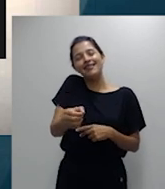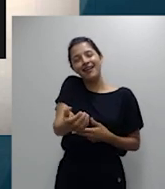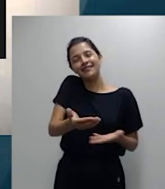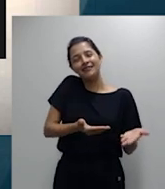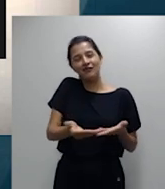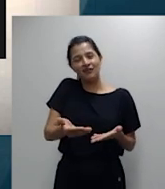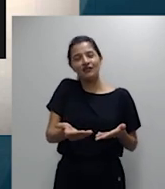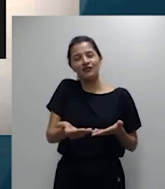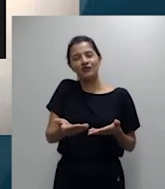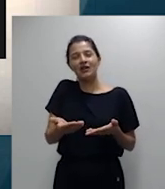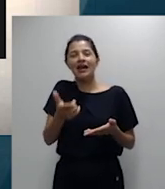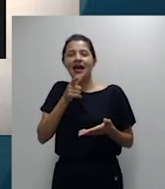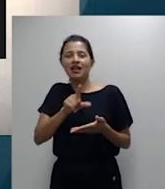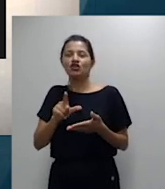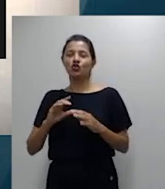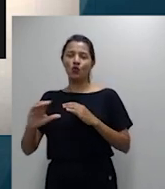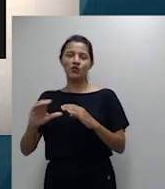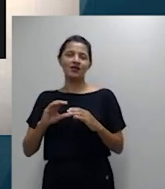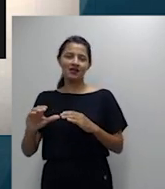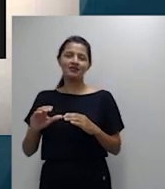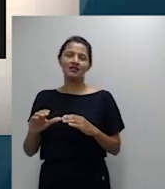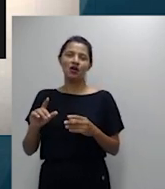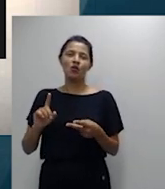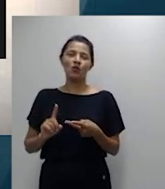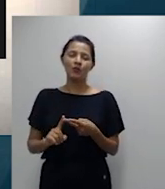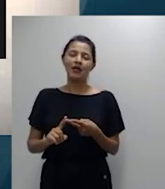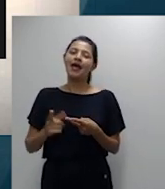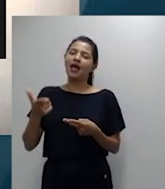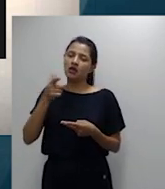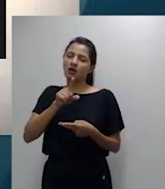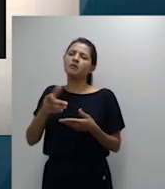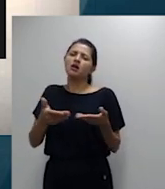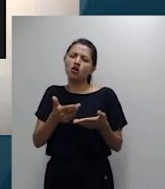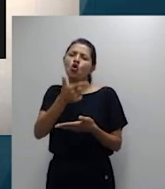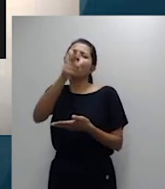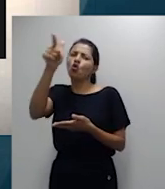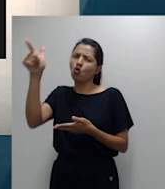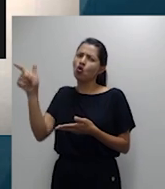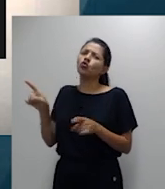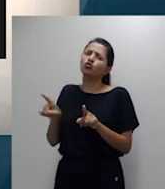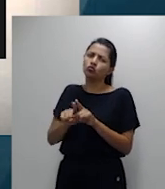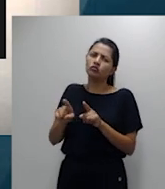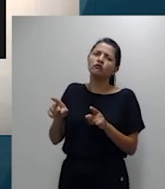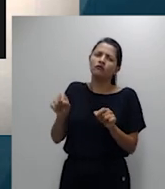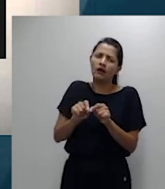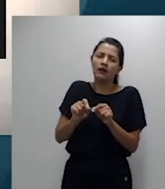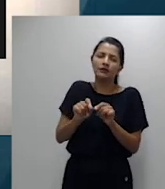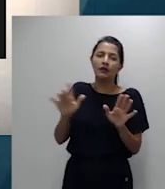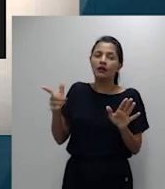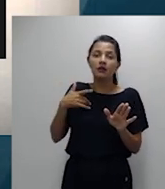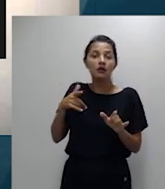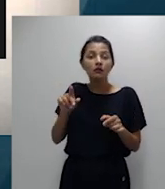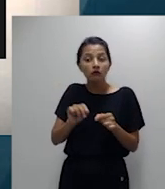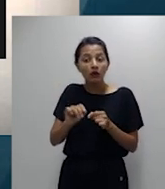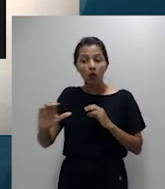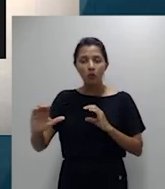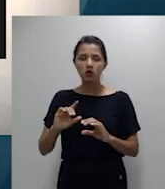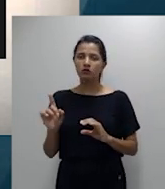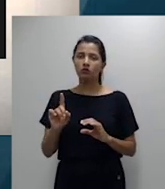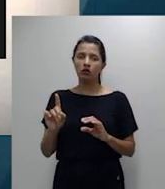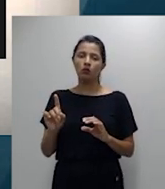comunicação a ratio decidendi abrange serviços outros isoladamente não realizam comunicação